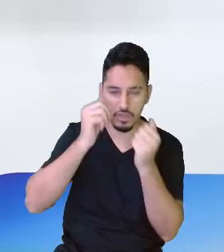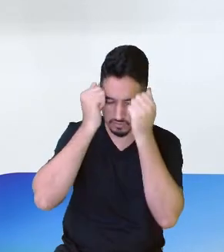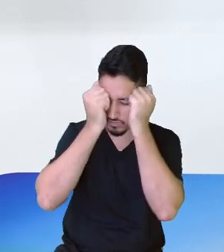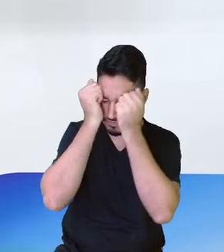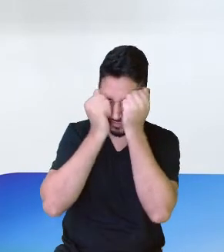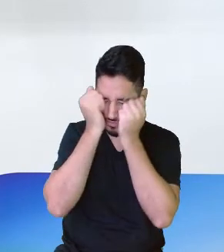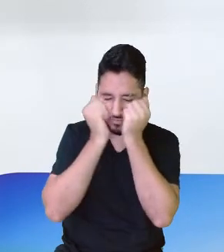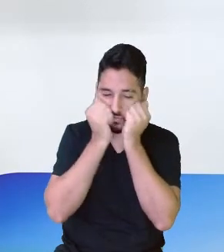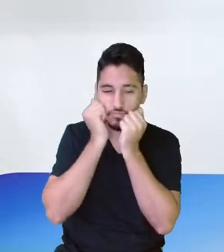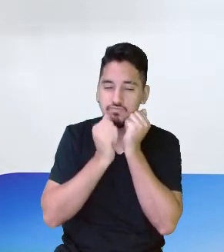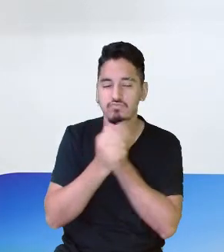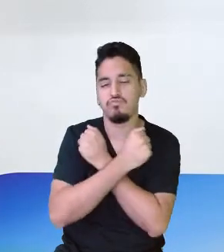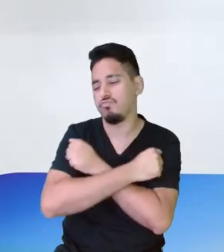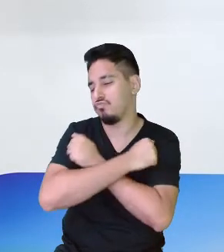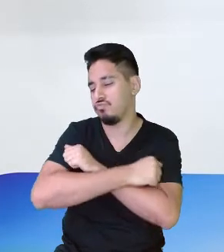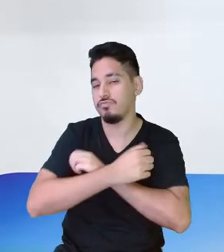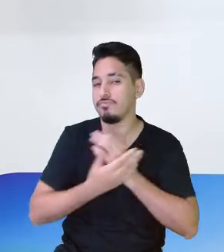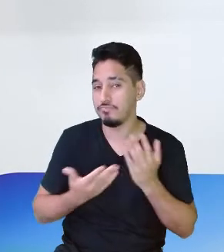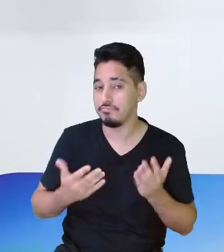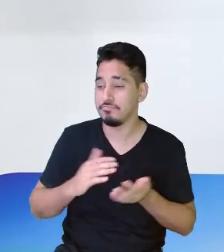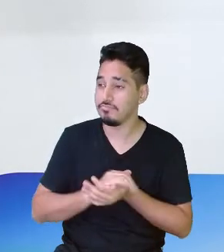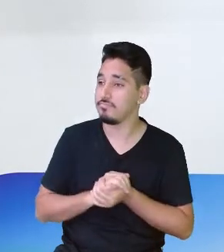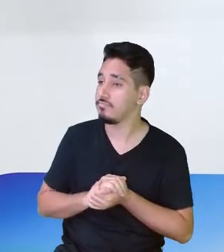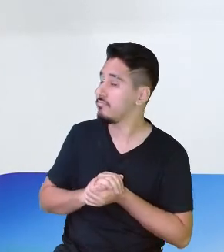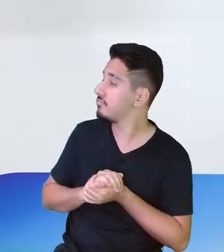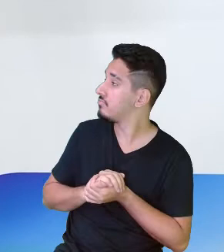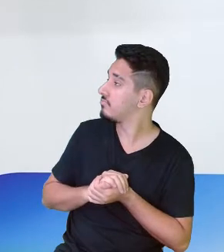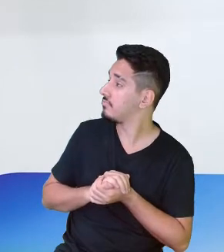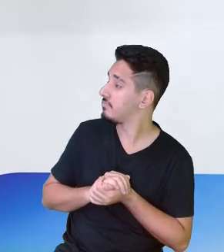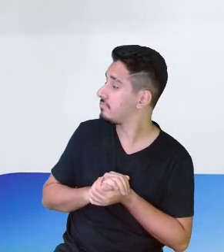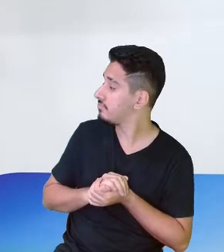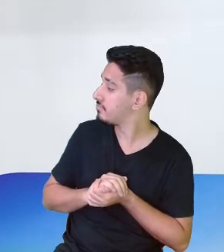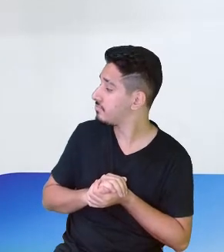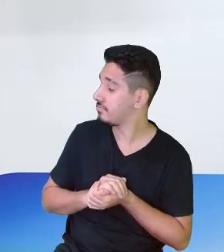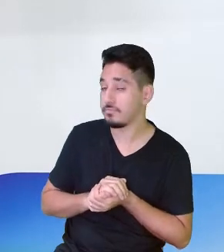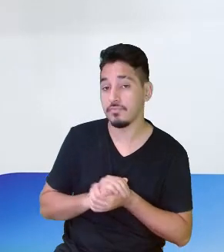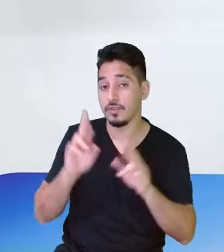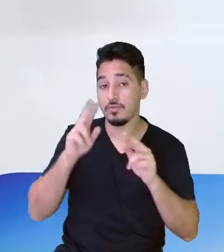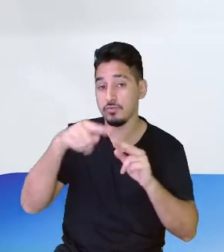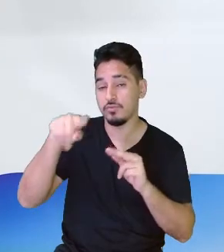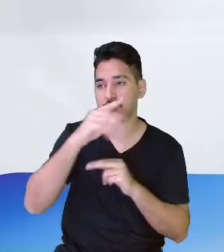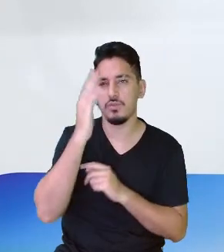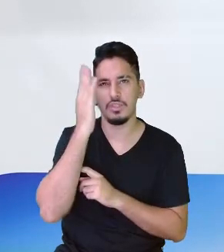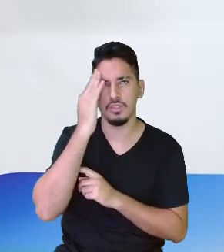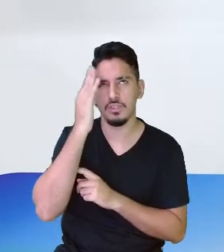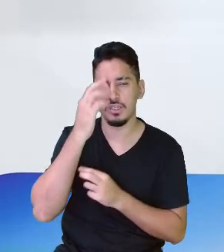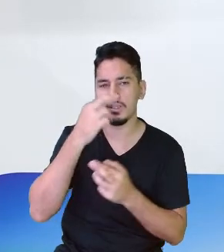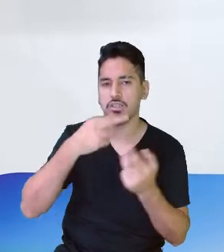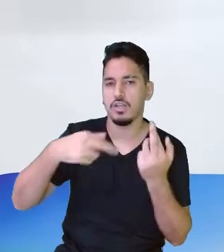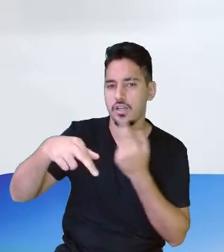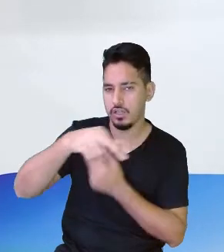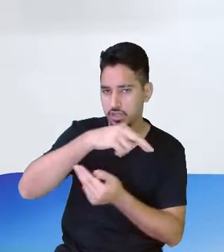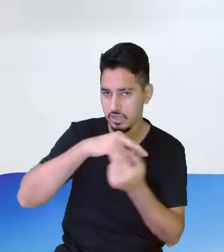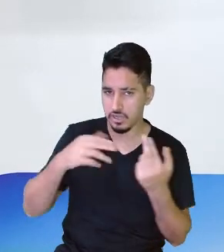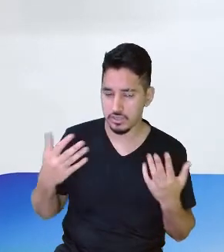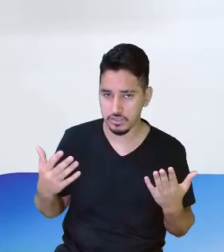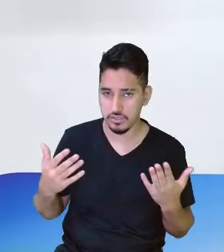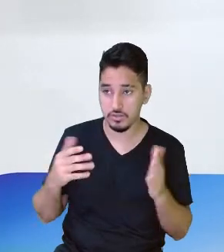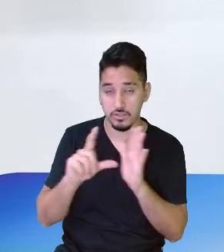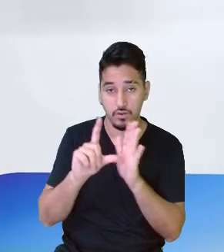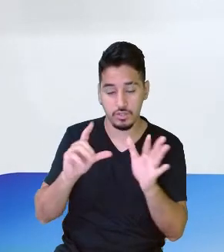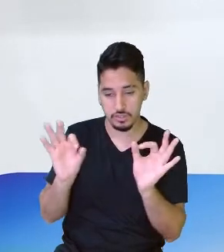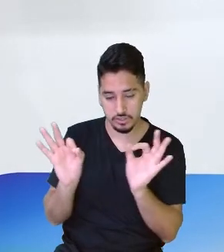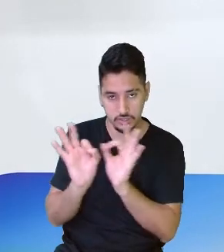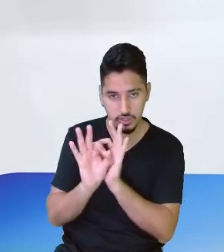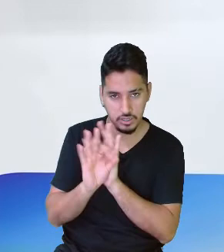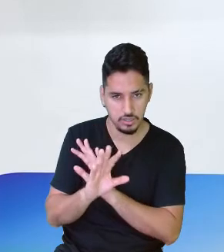pés. E aí, eu espero que vocês tenham compreendido aqui essa relação. Então, antes de